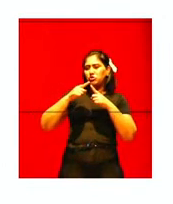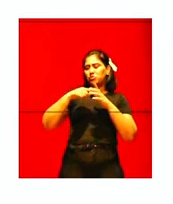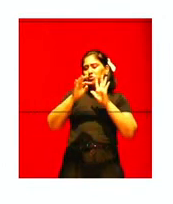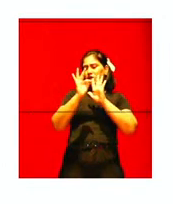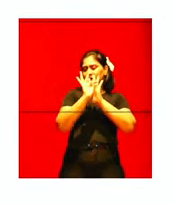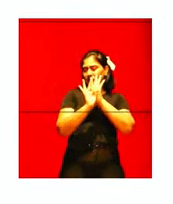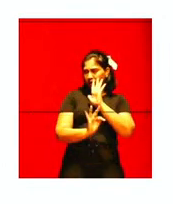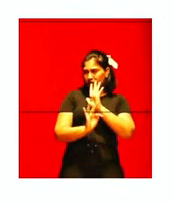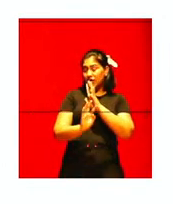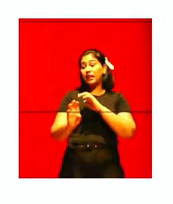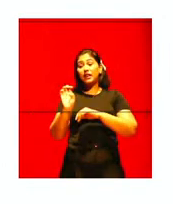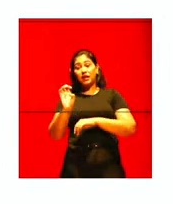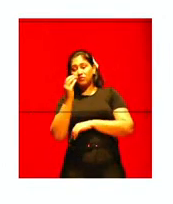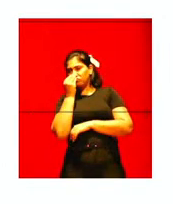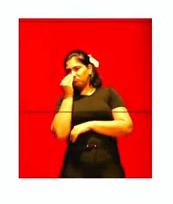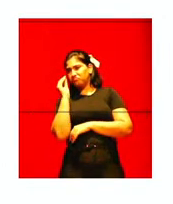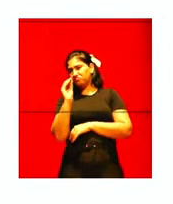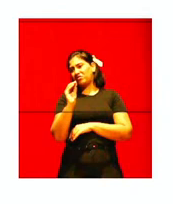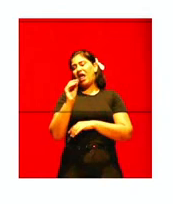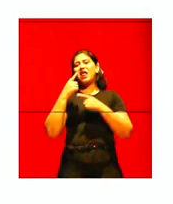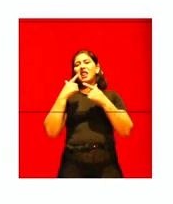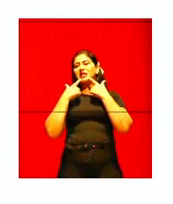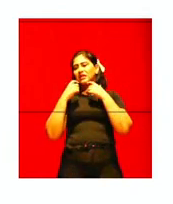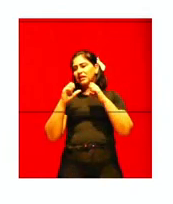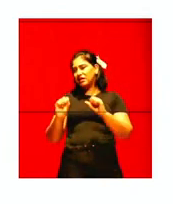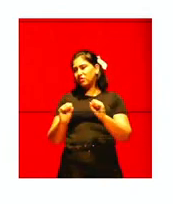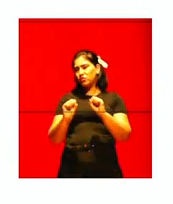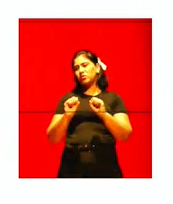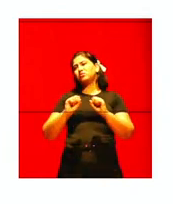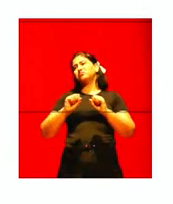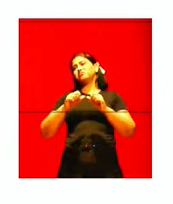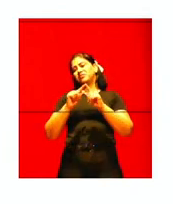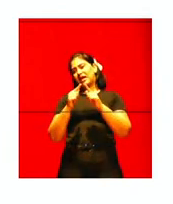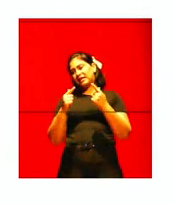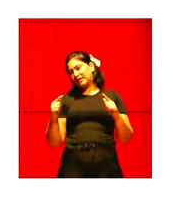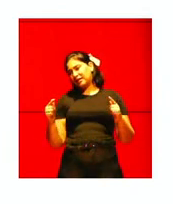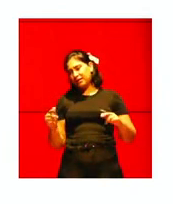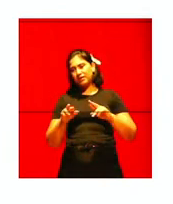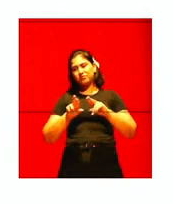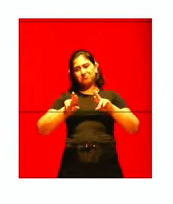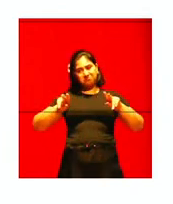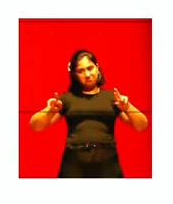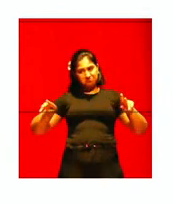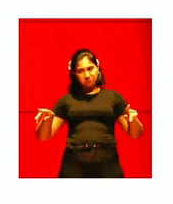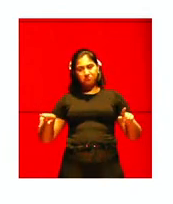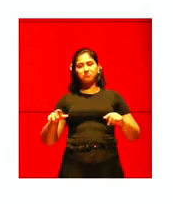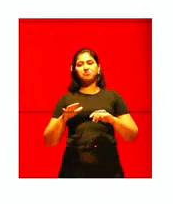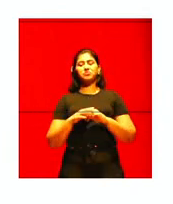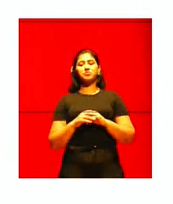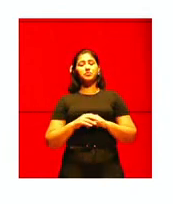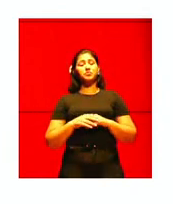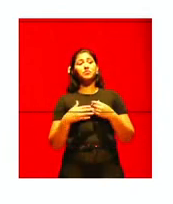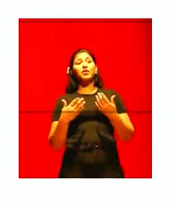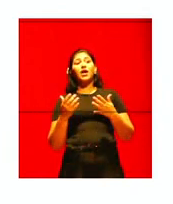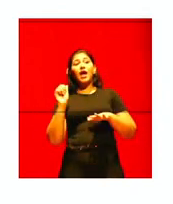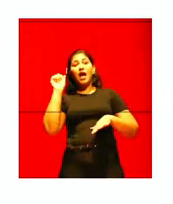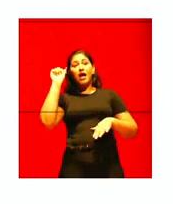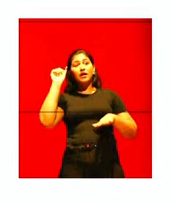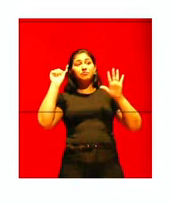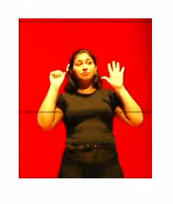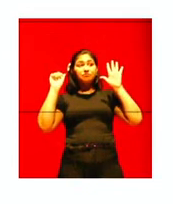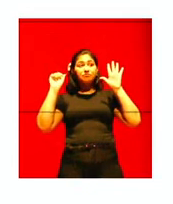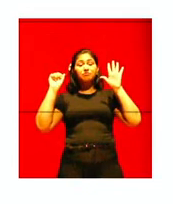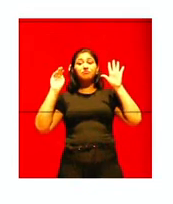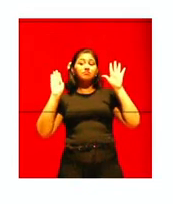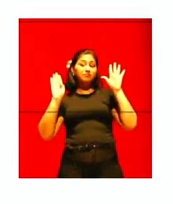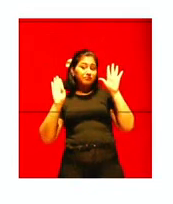E, desprezar as formas da língua prevista pelas gramáticas e manuais divulgados pela escola. Letra A, letra